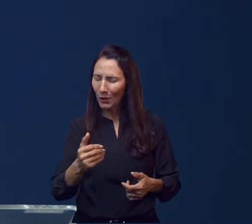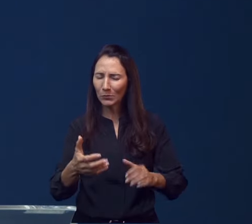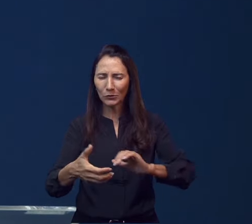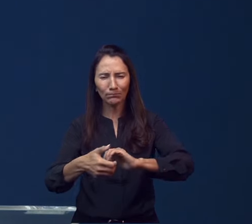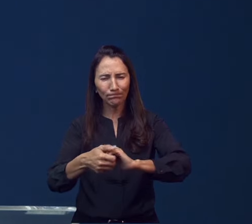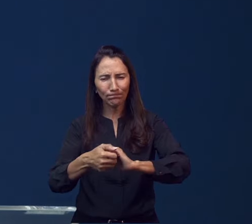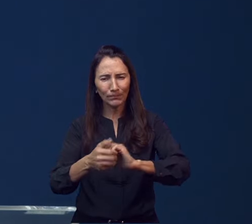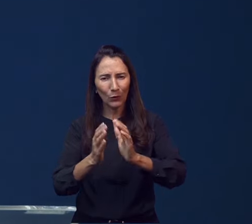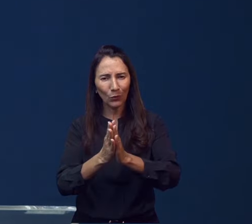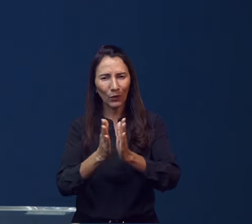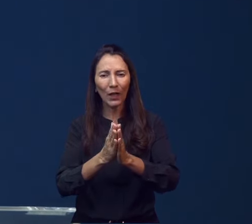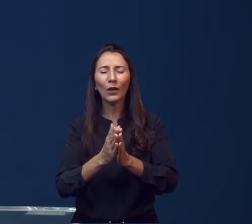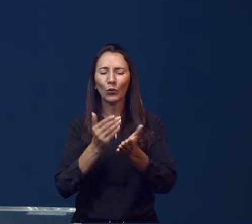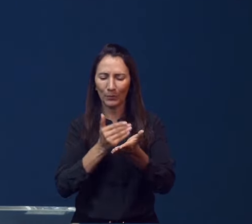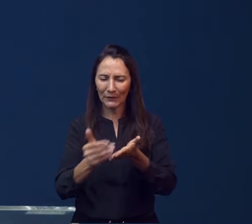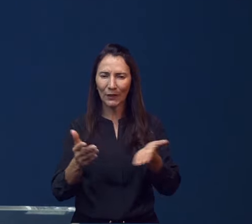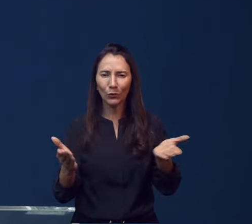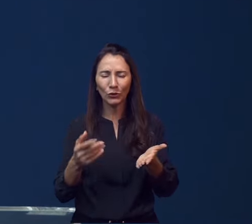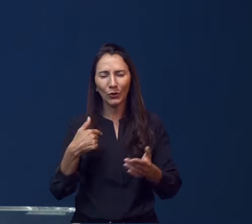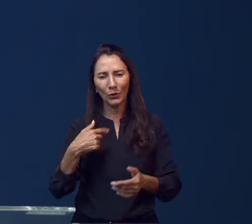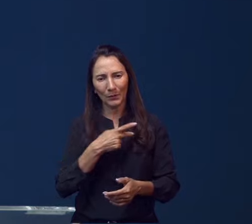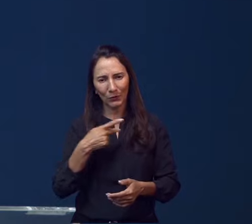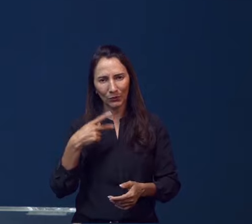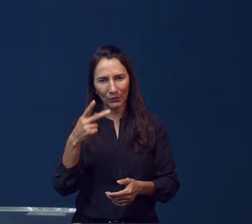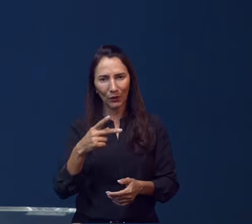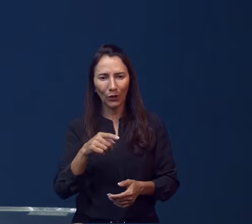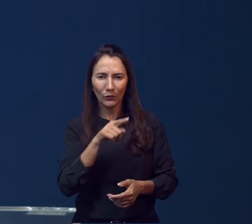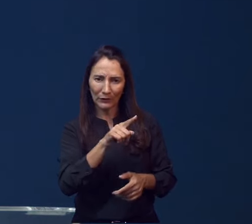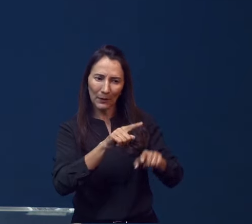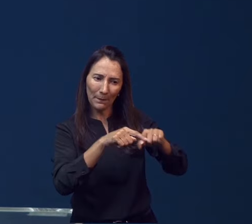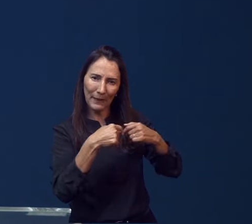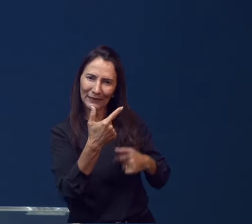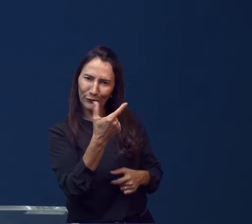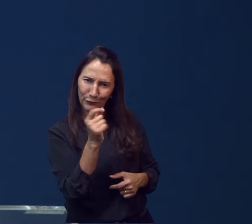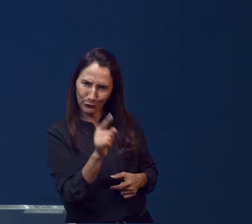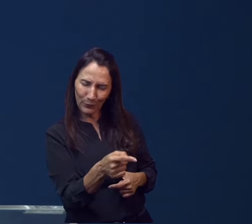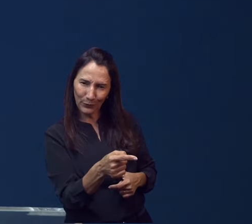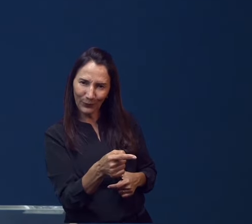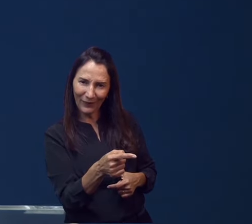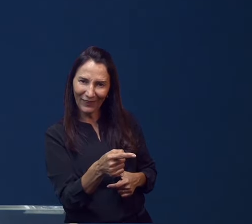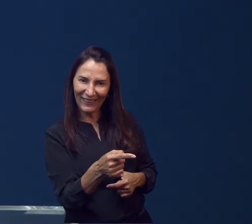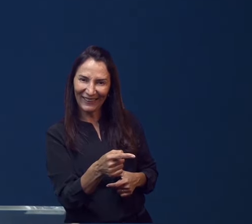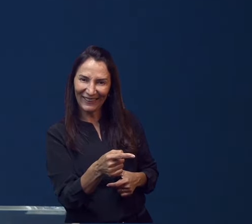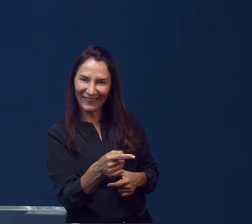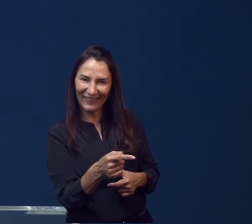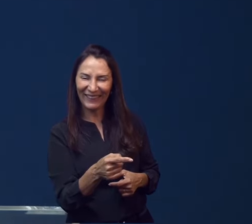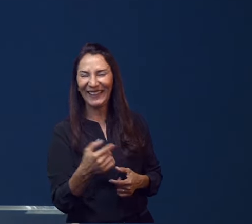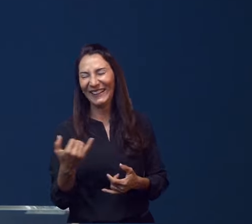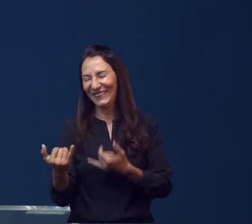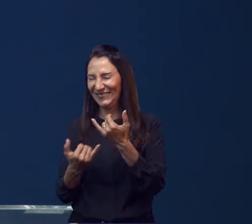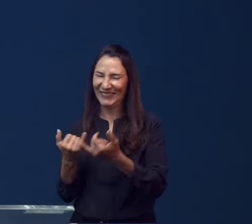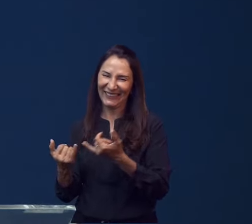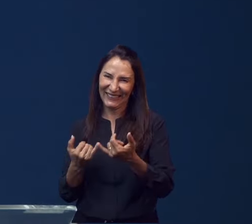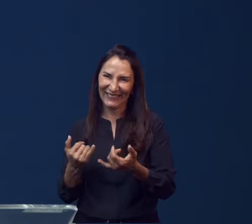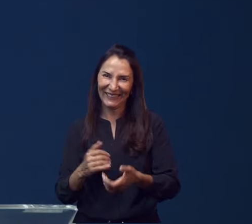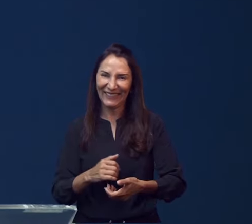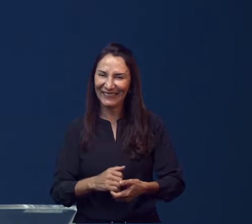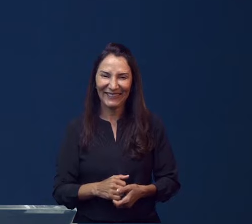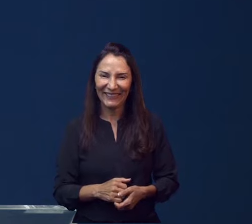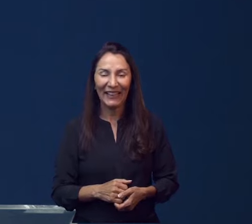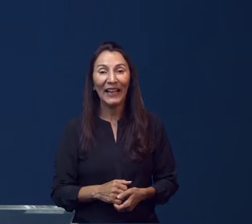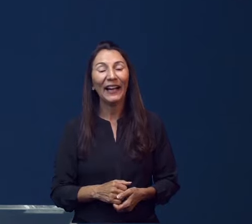de hoje sou seu pastor eu falei sobre empresta 20 mil é porque tô brincando também